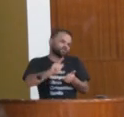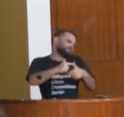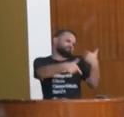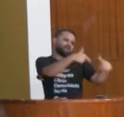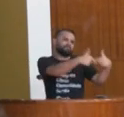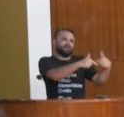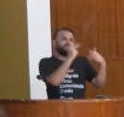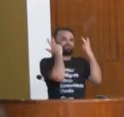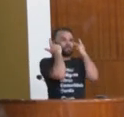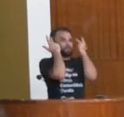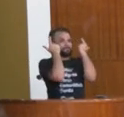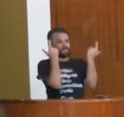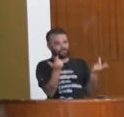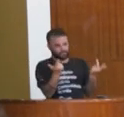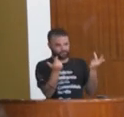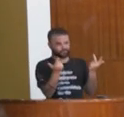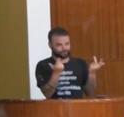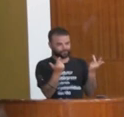os demais trabalhadores,